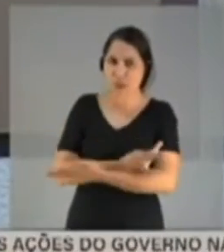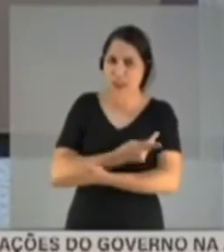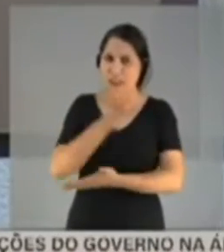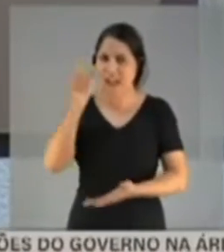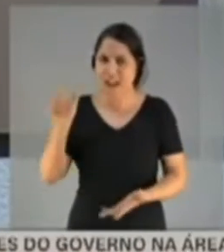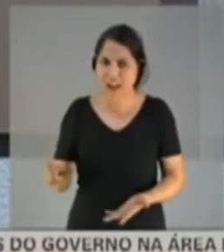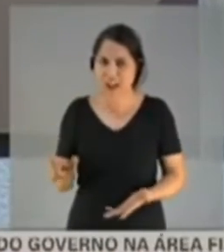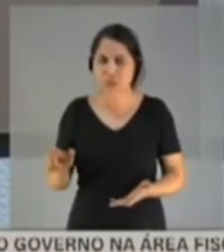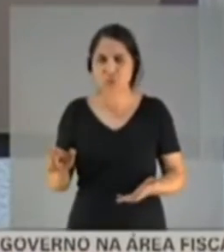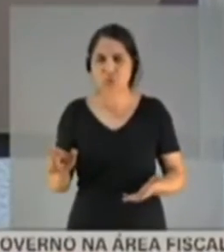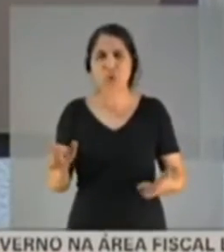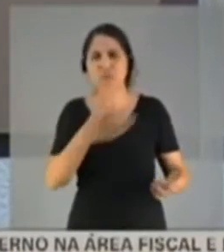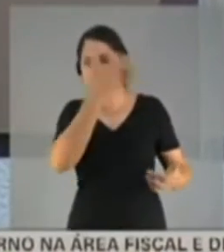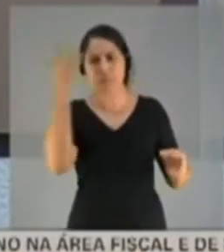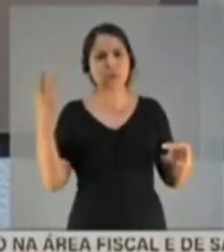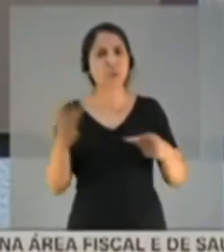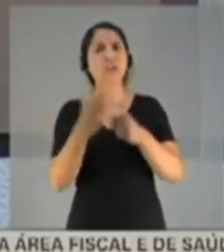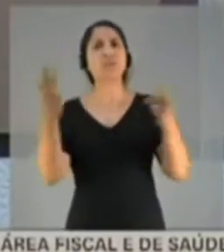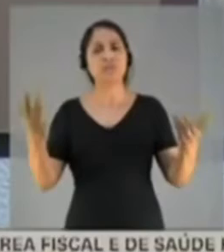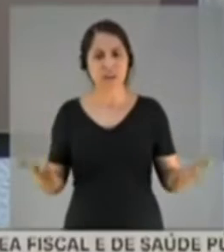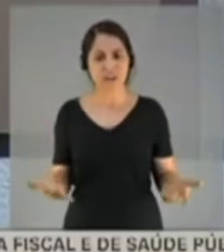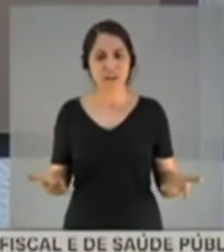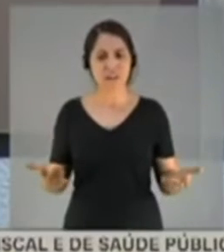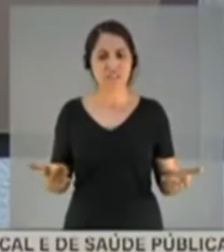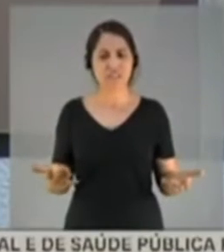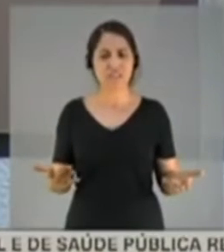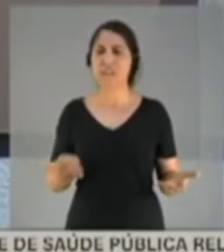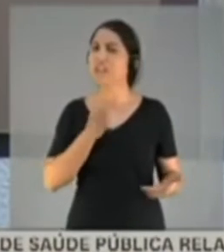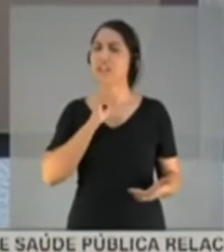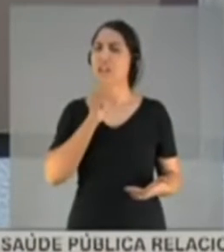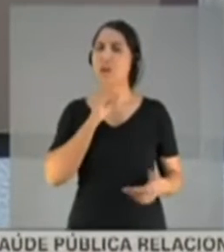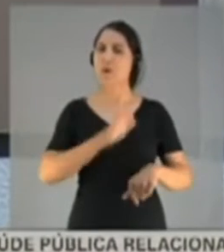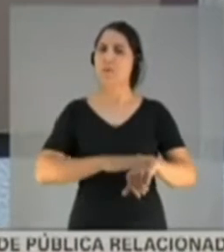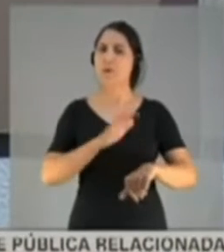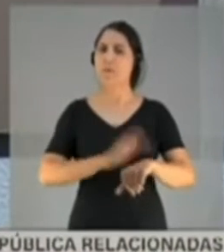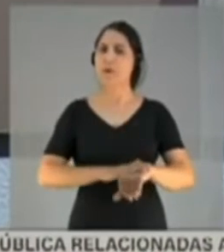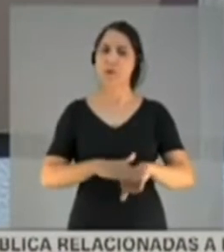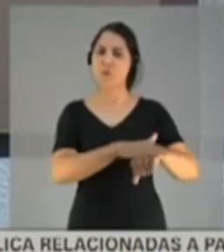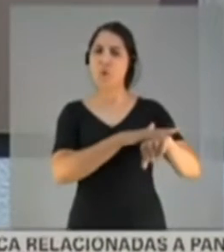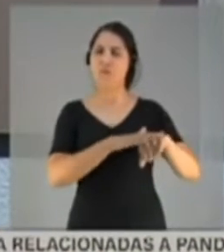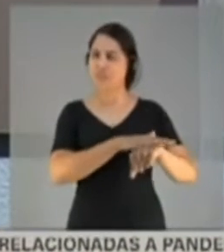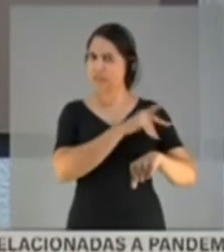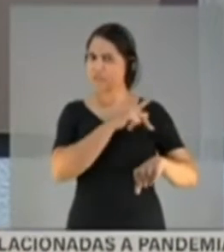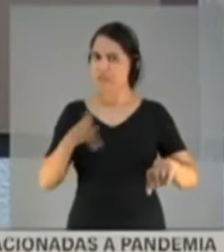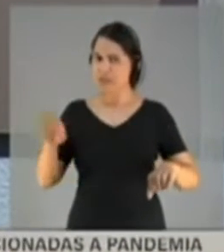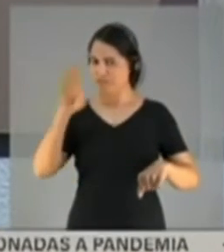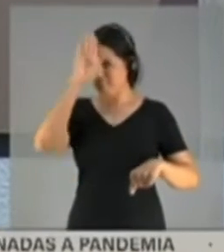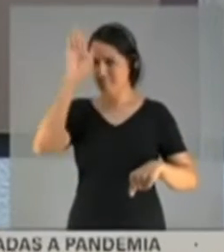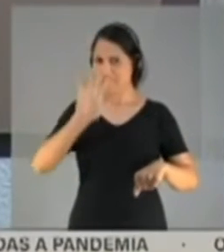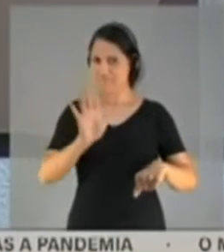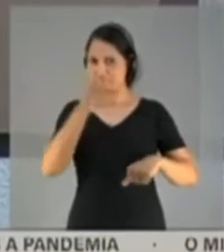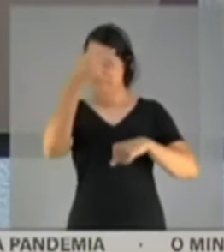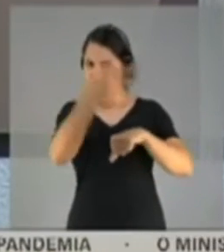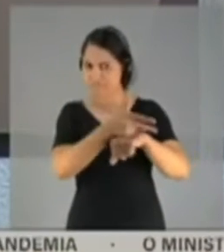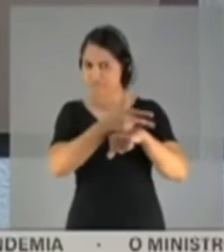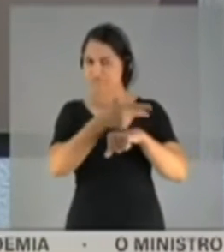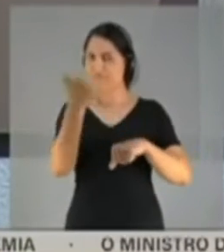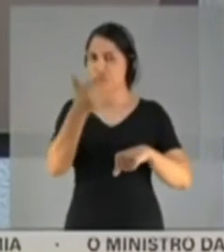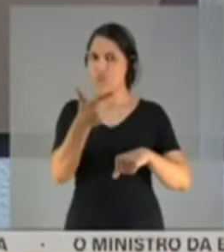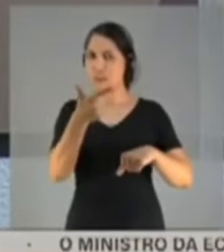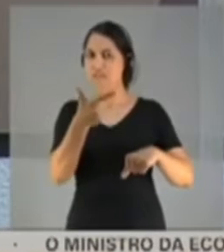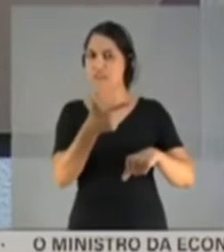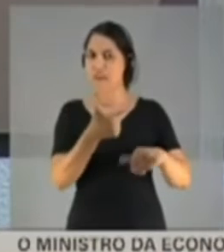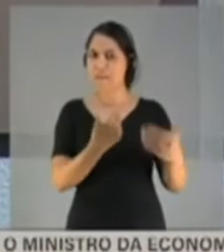lado do denunciante, que em nenhum momento espalhou tal conversa do presidente, não gravou o presidente, não acharcou o